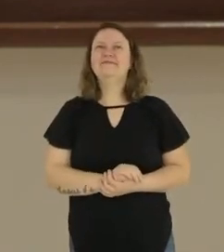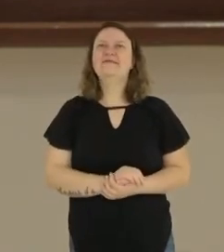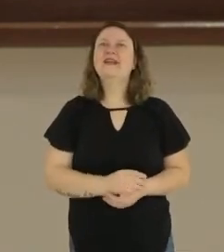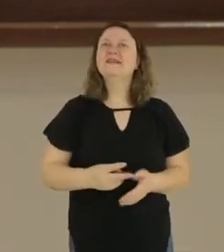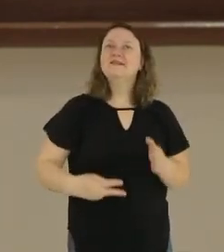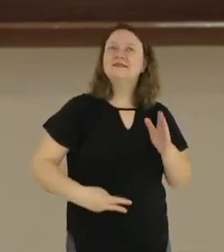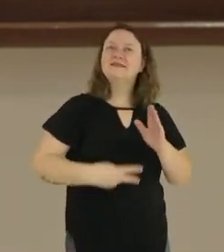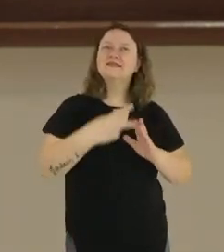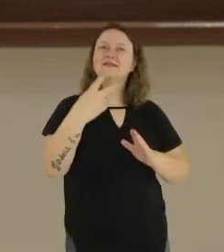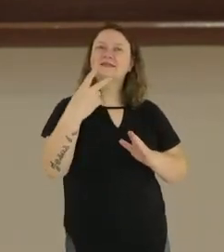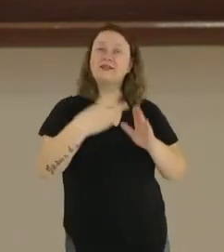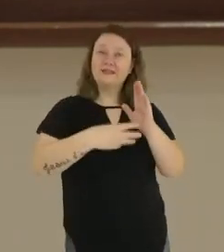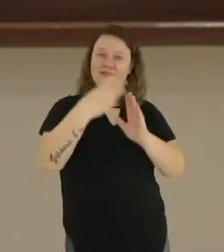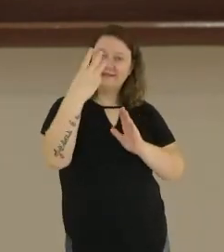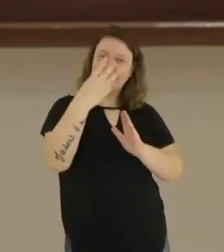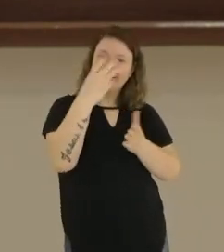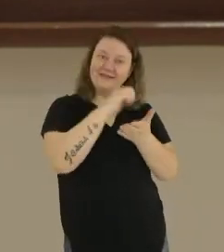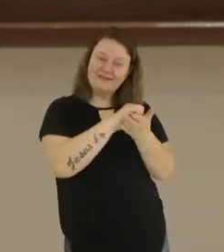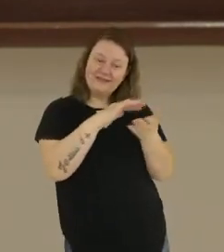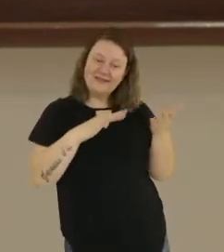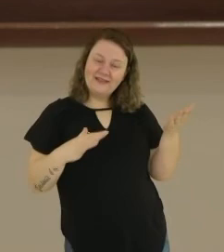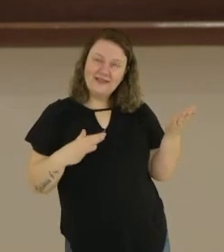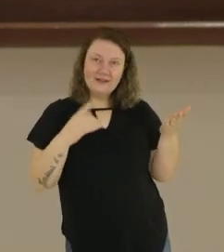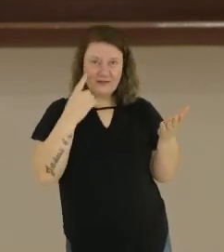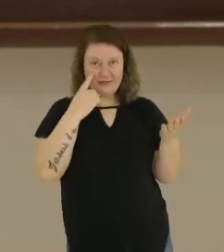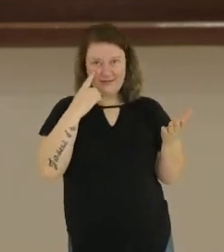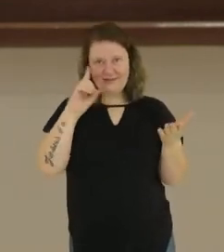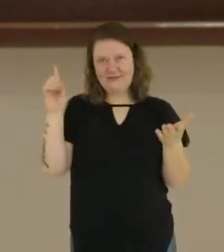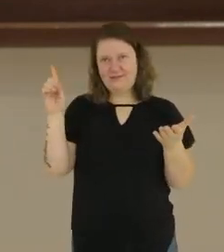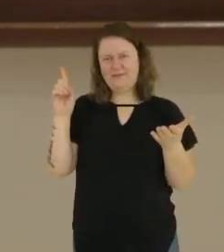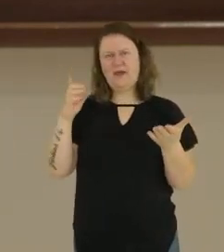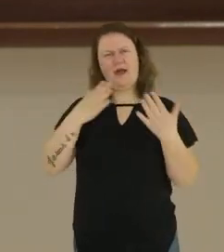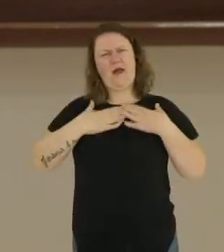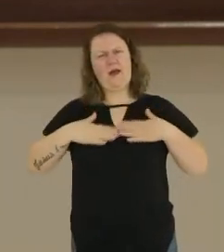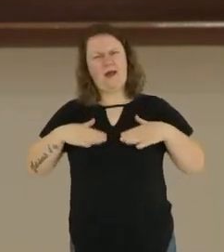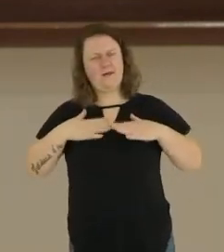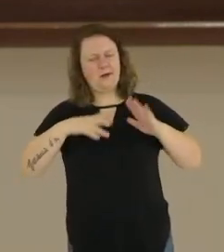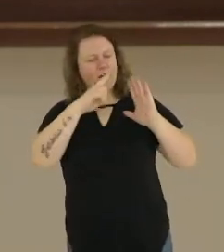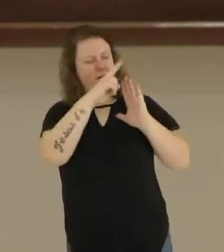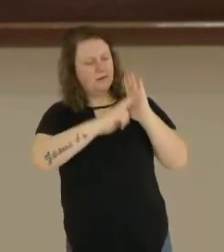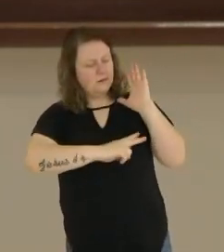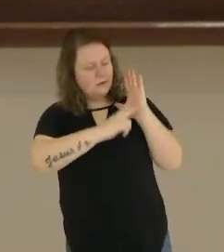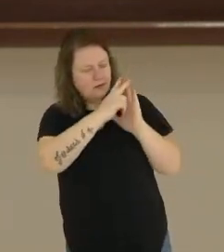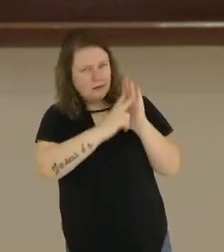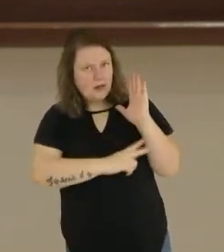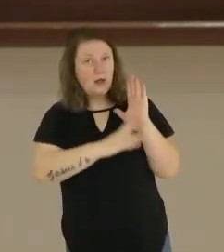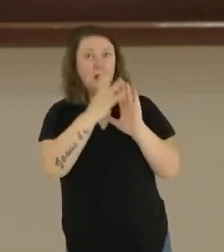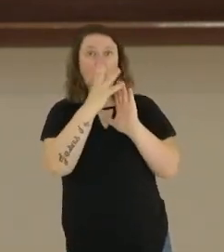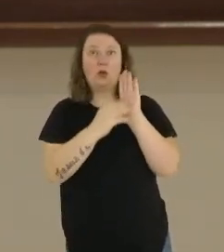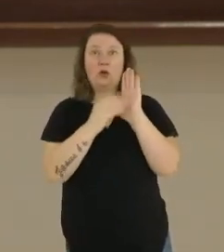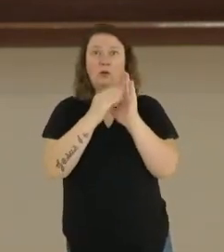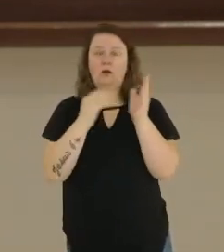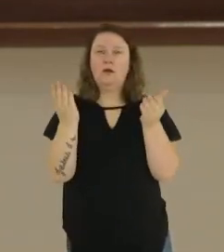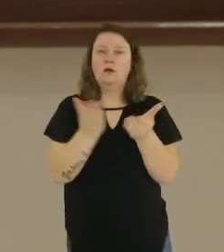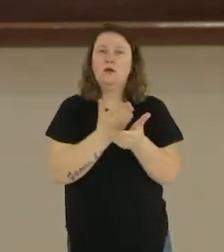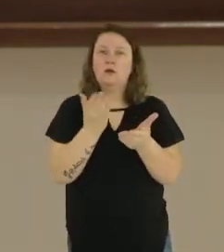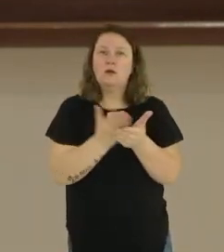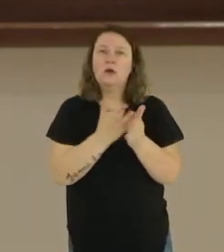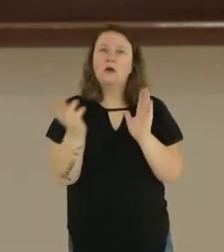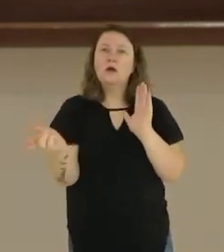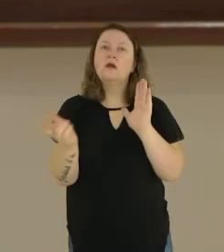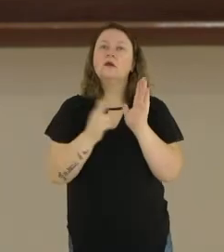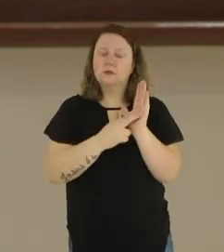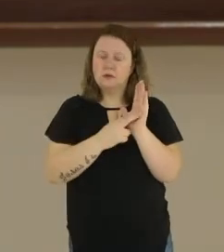Chegamos na nossa terceira atividade. Vejam aí com calma essa atividade, né? Copiem ela no caderno, respondam